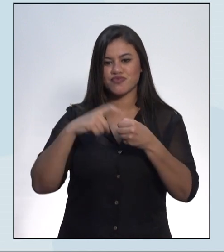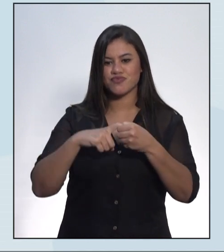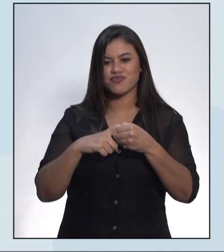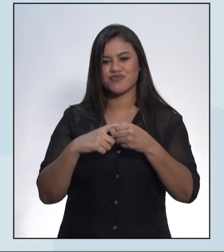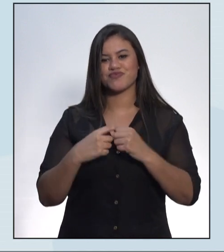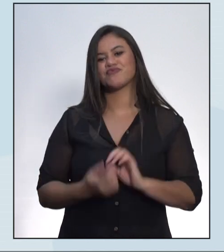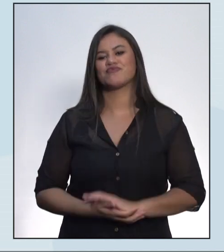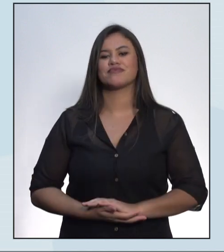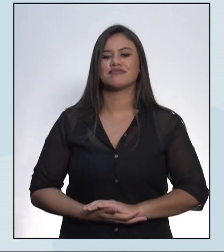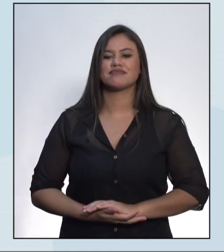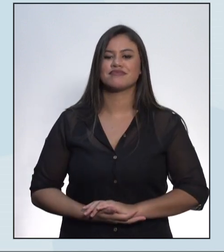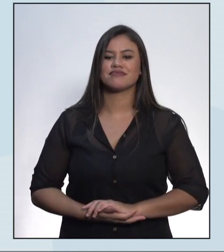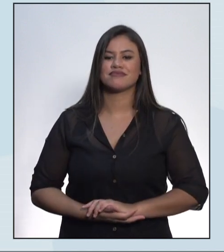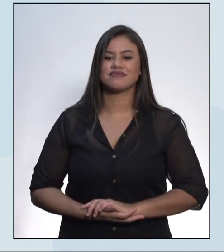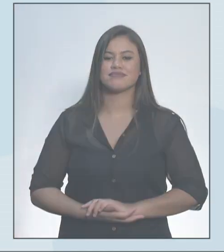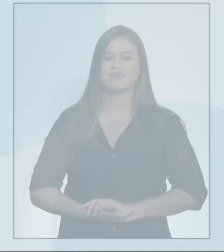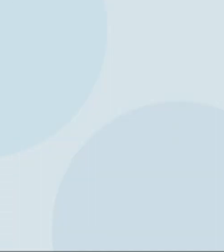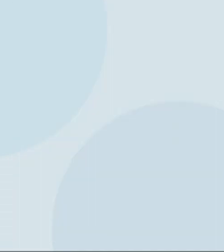resposta, tá bom?